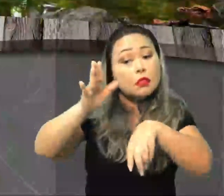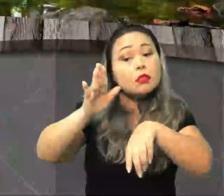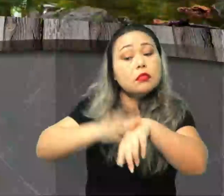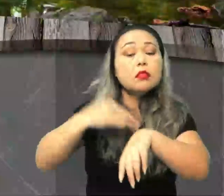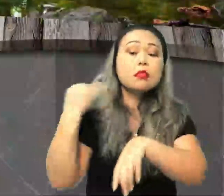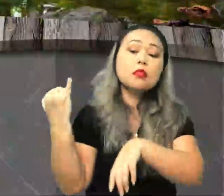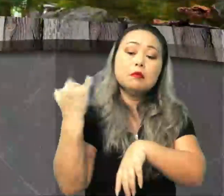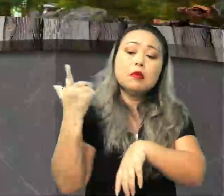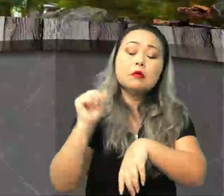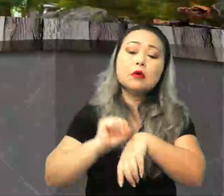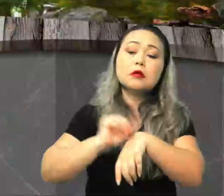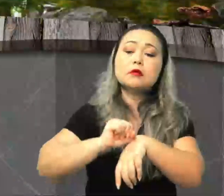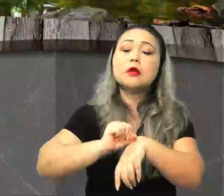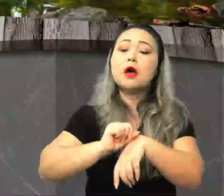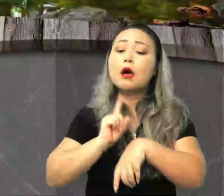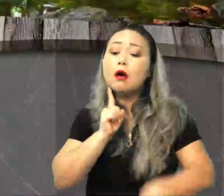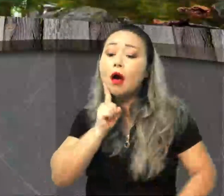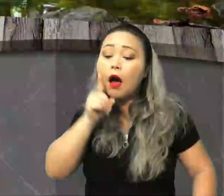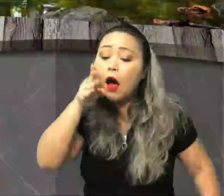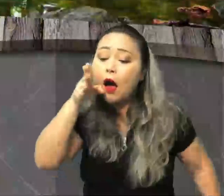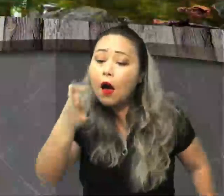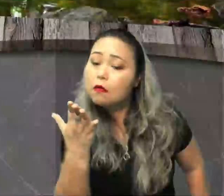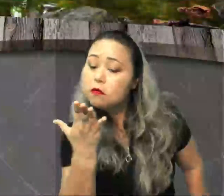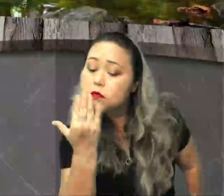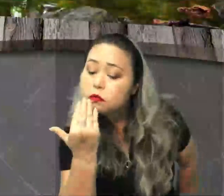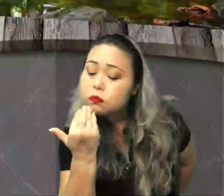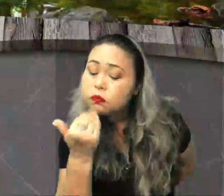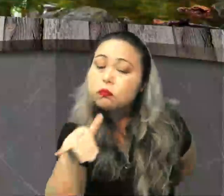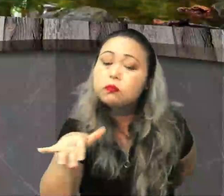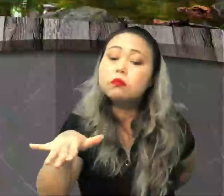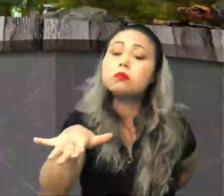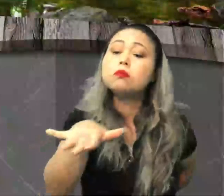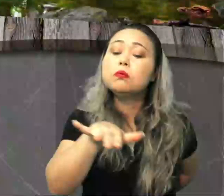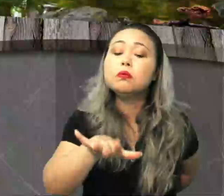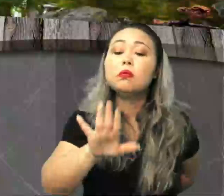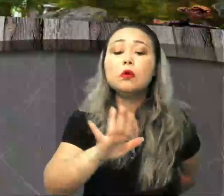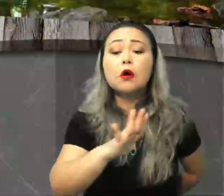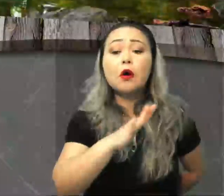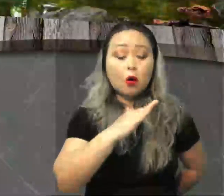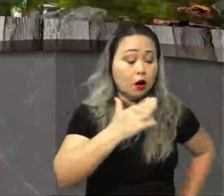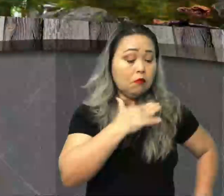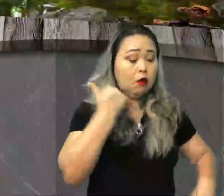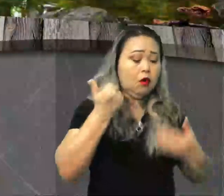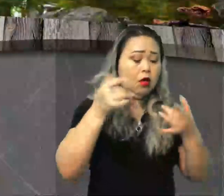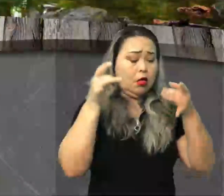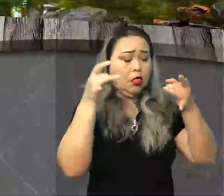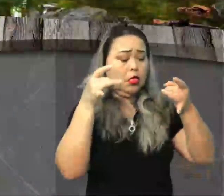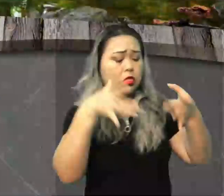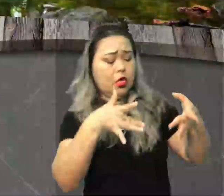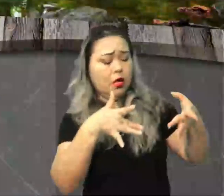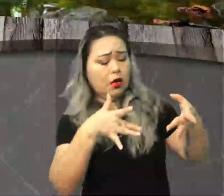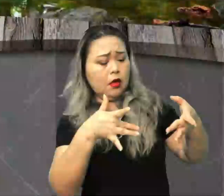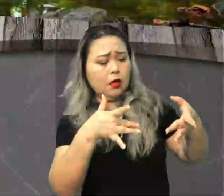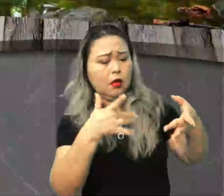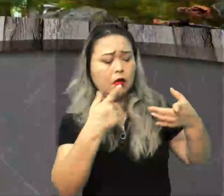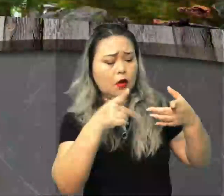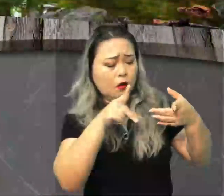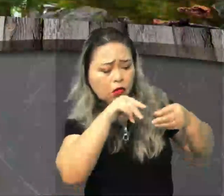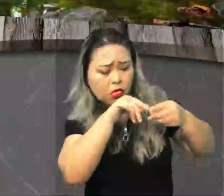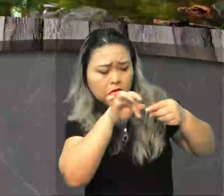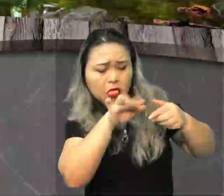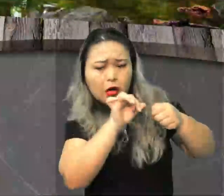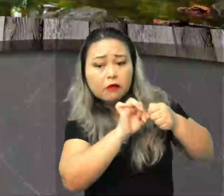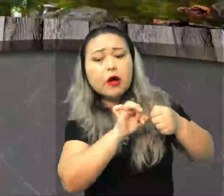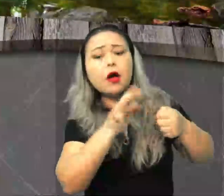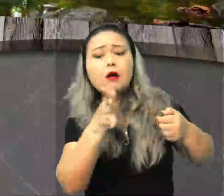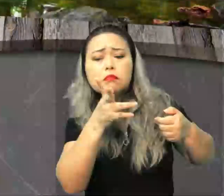são os carniceiros, né? Que vão se alimentar, então, o animal morreu aqui. Ah, já veio fungo e bactéria? Não, vai demorar